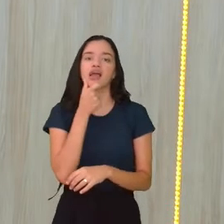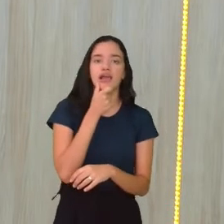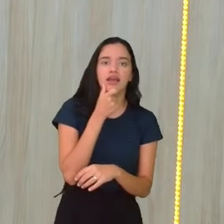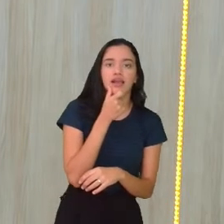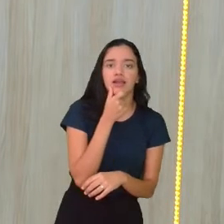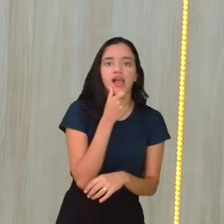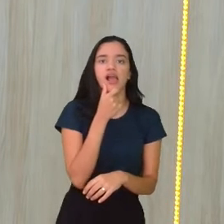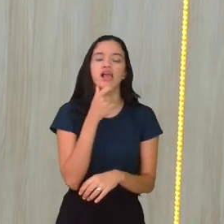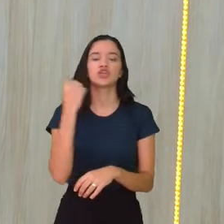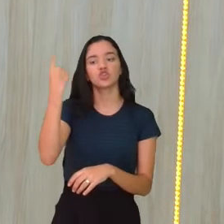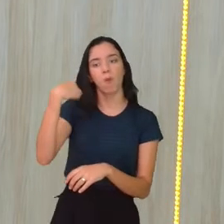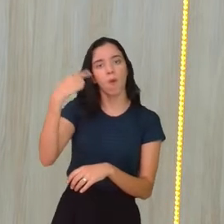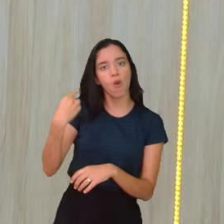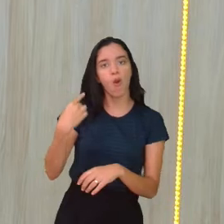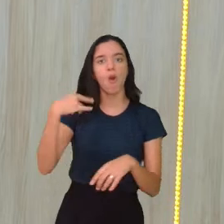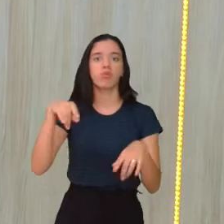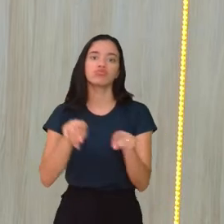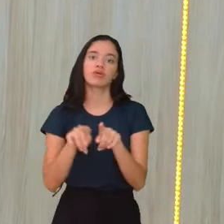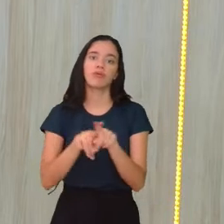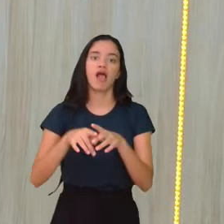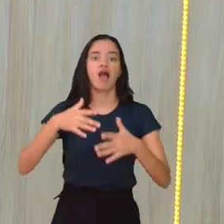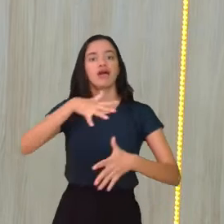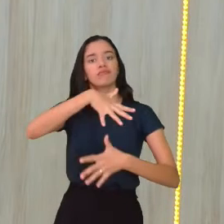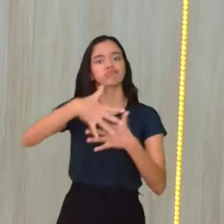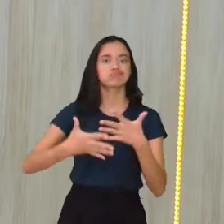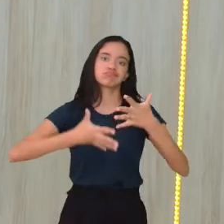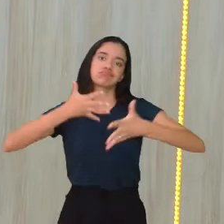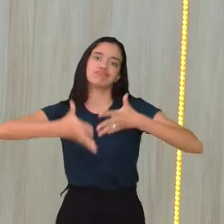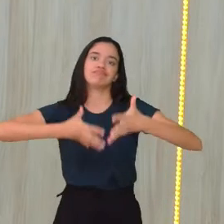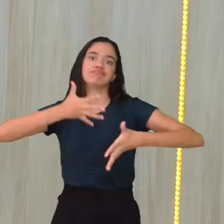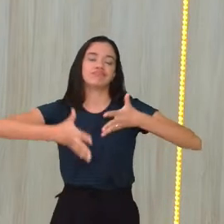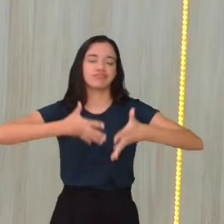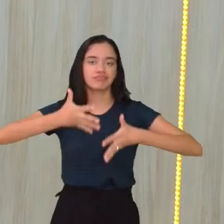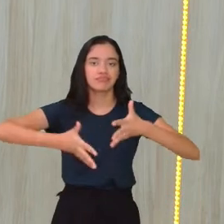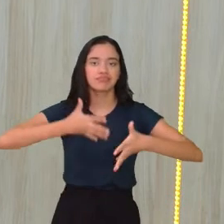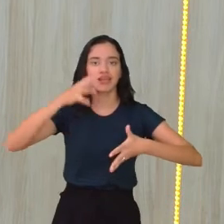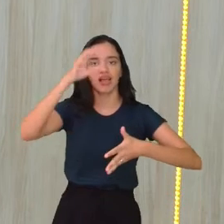inglês, espanhol, aprender Libras, né? Que é aí